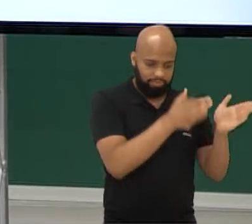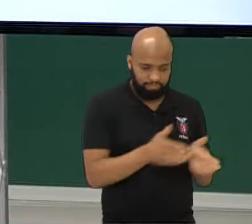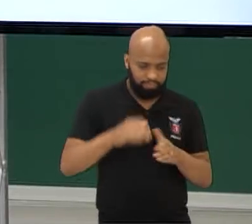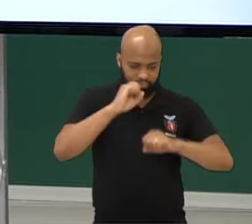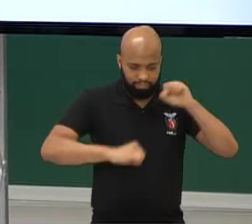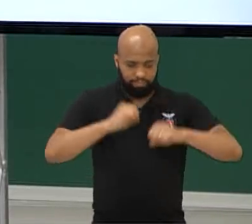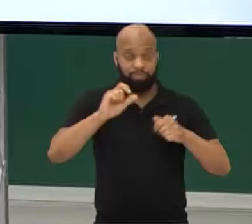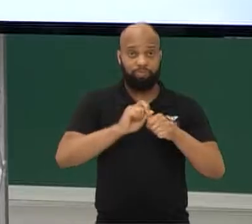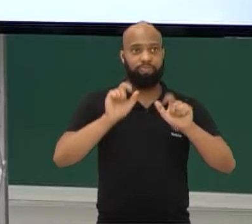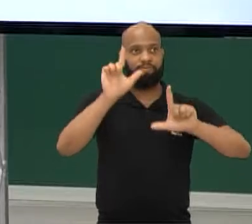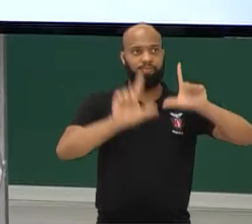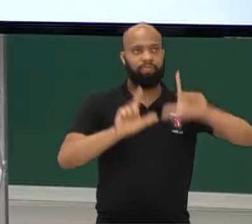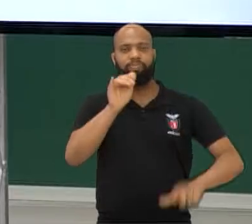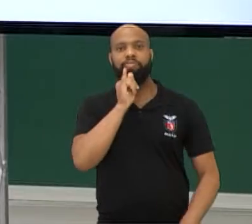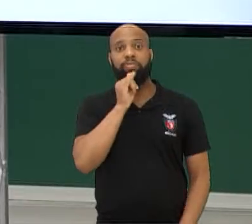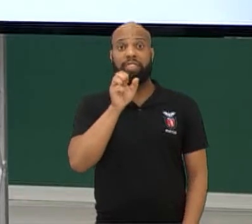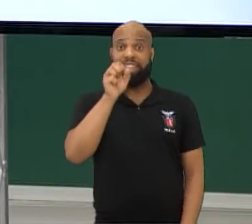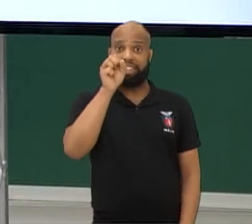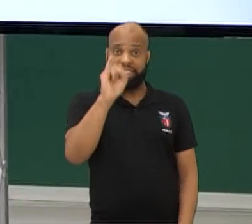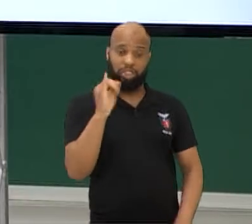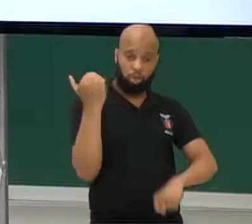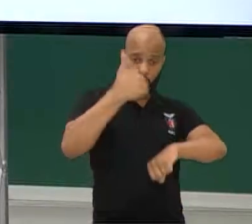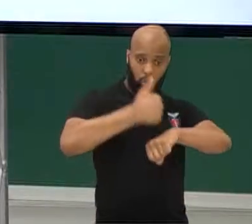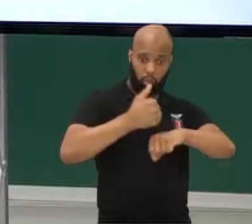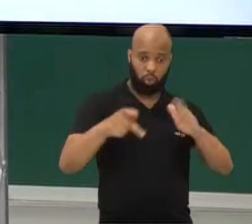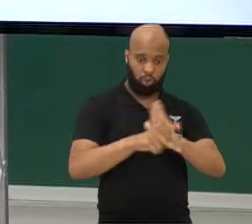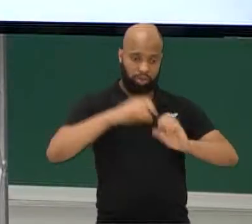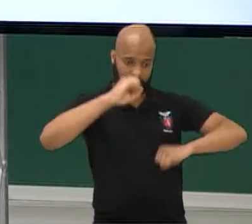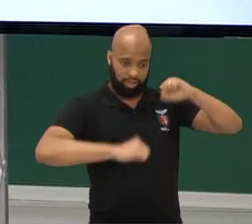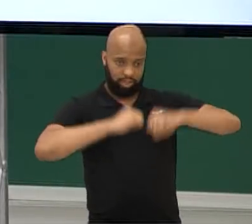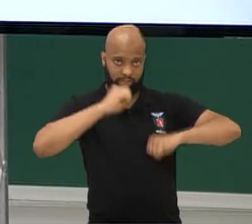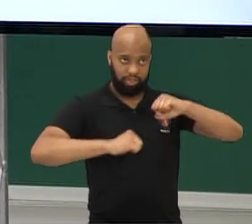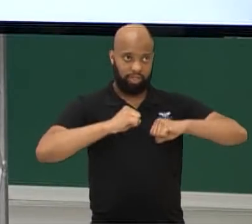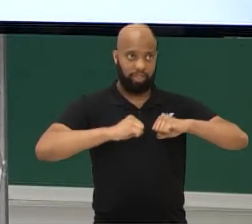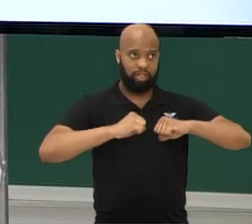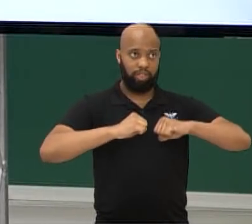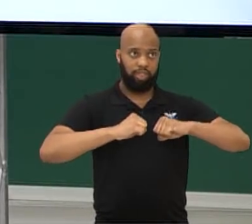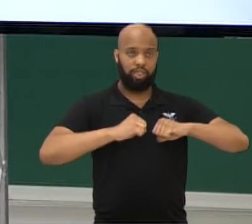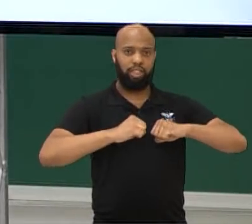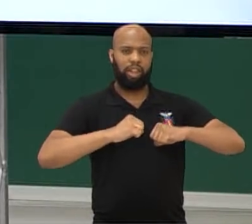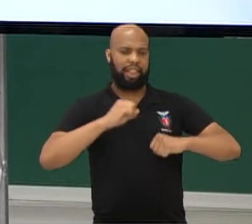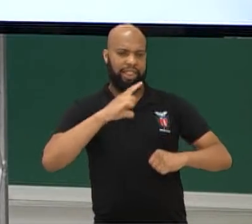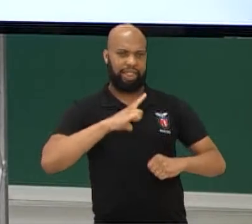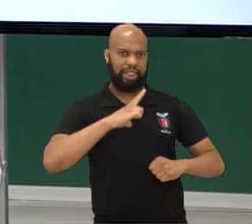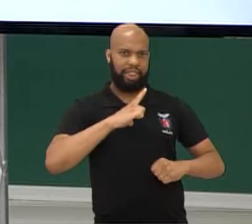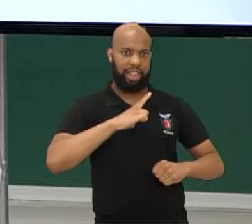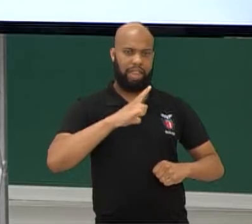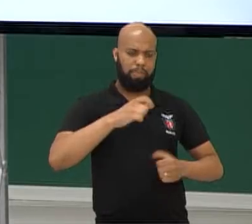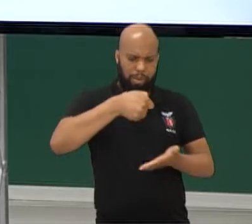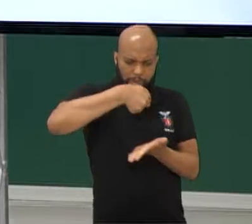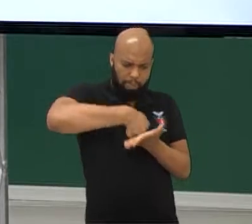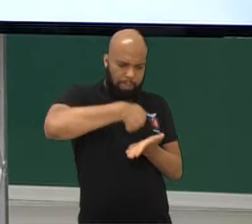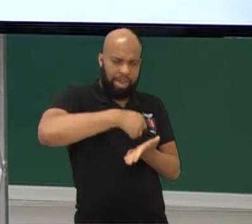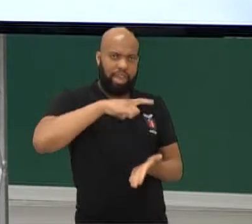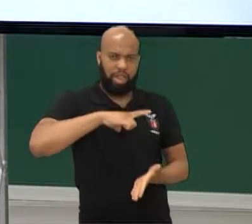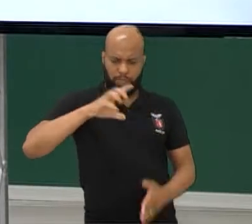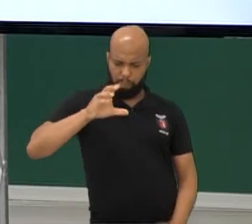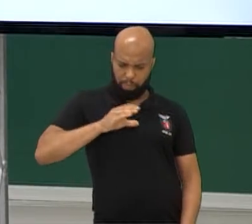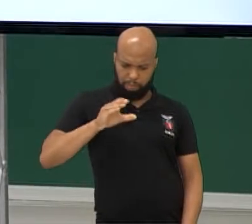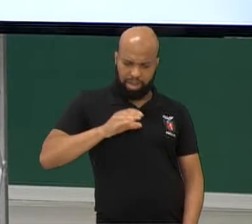essa televisão, se o dono da fábrica me produz pela riqueza que eu estou produzindo,